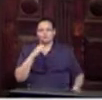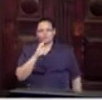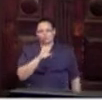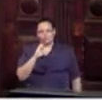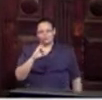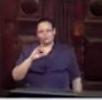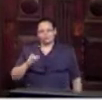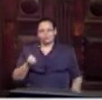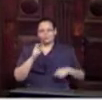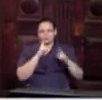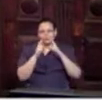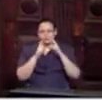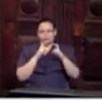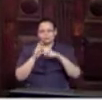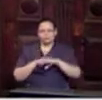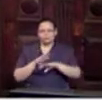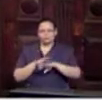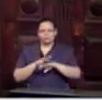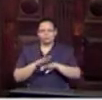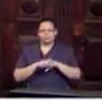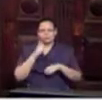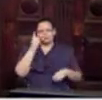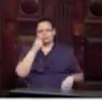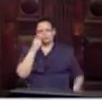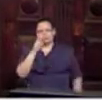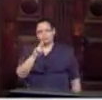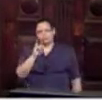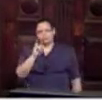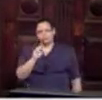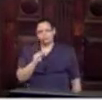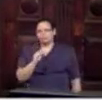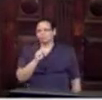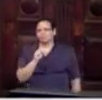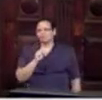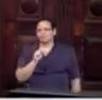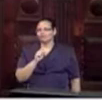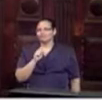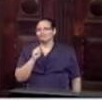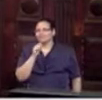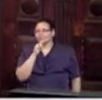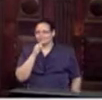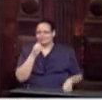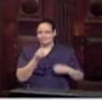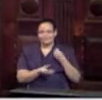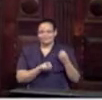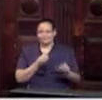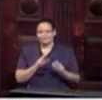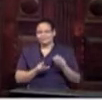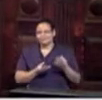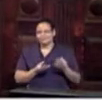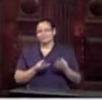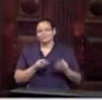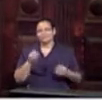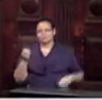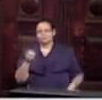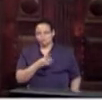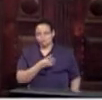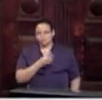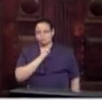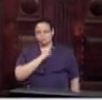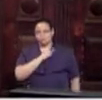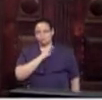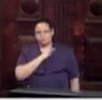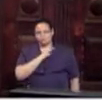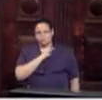de autoria do deputado Rosenberg Reis, não trata da concessão de novas isenções